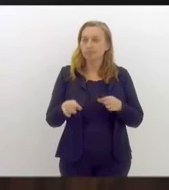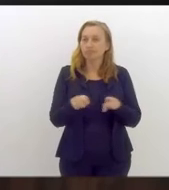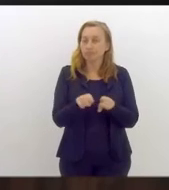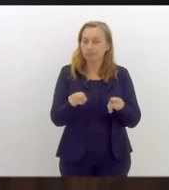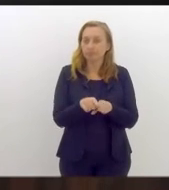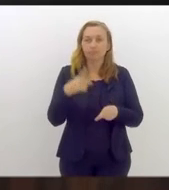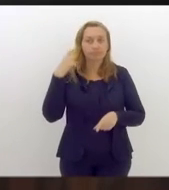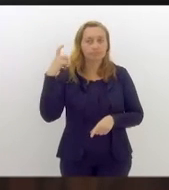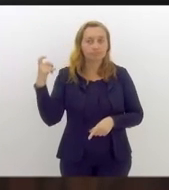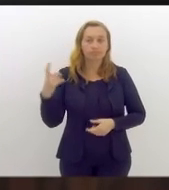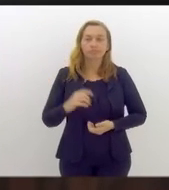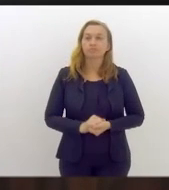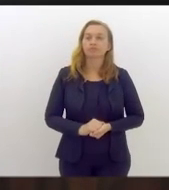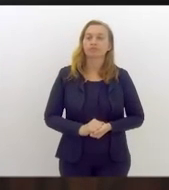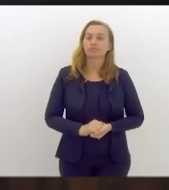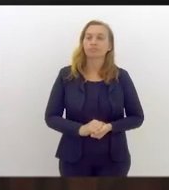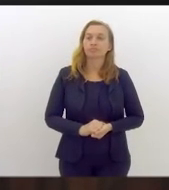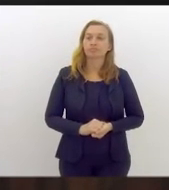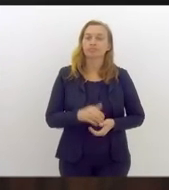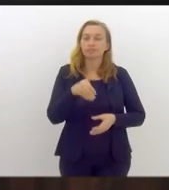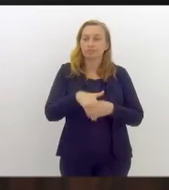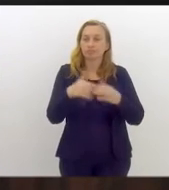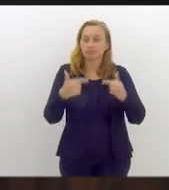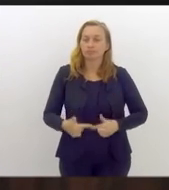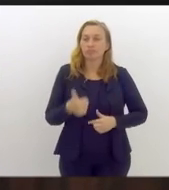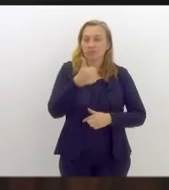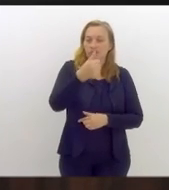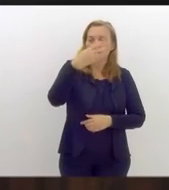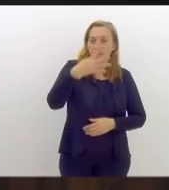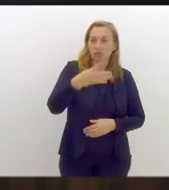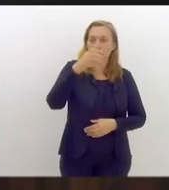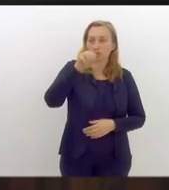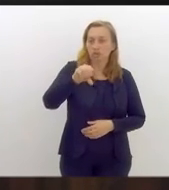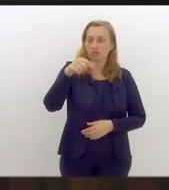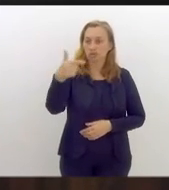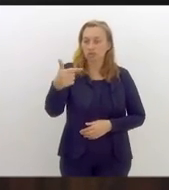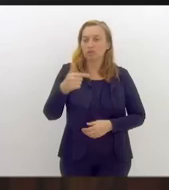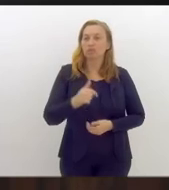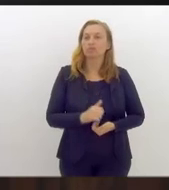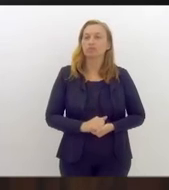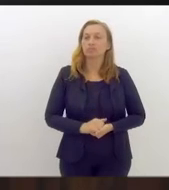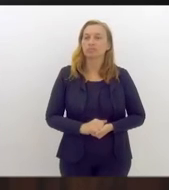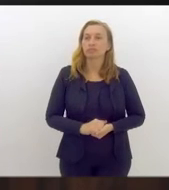som. Abstenção ao 1492...